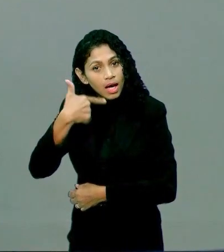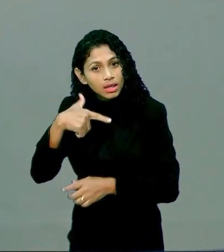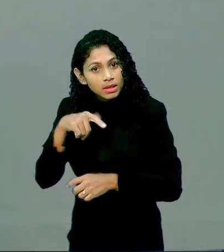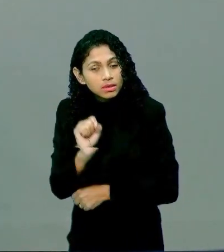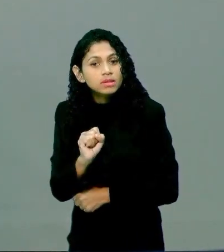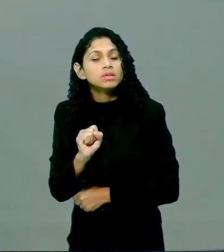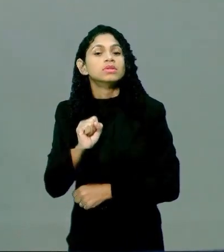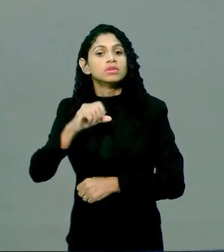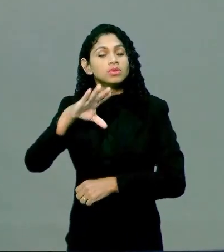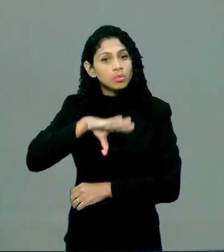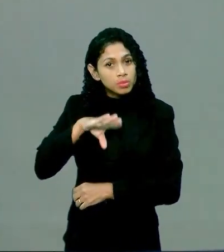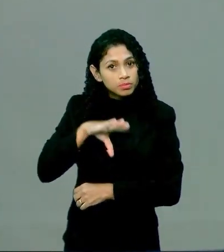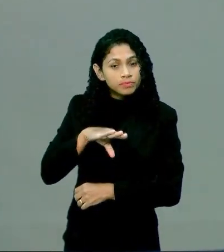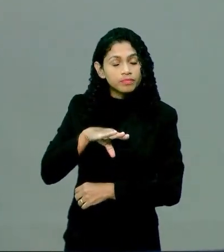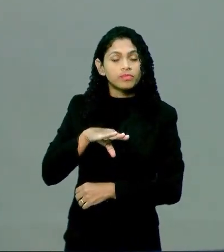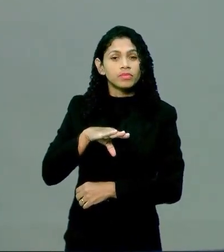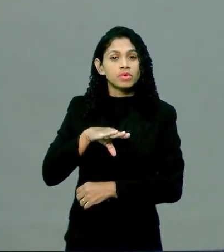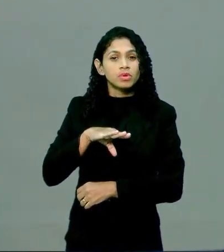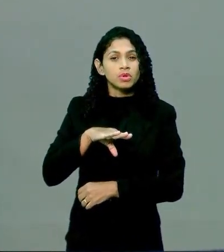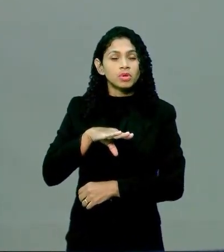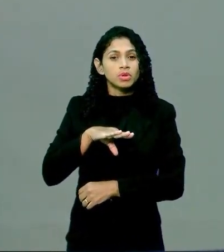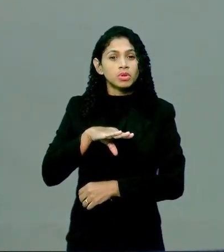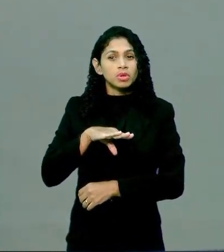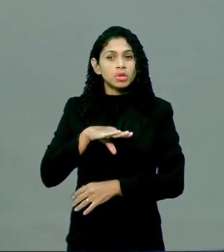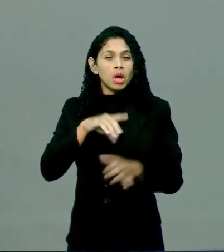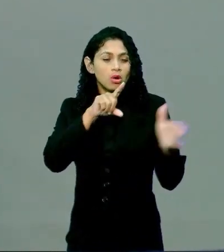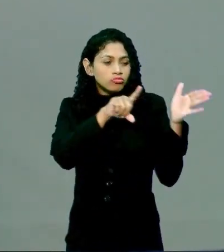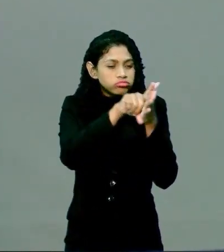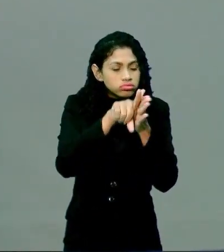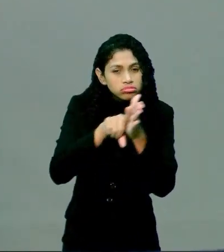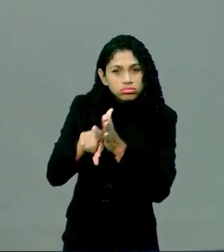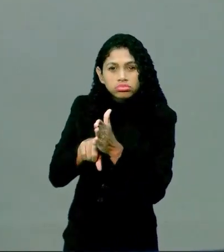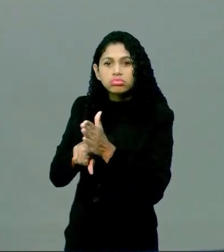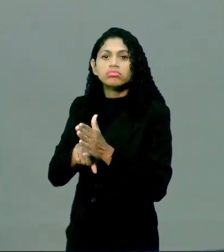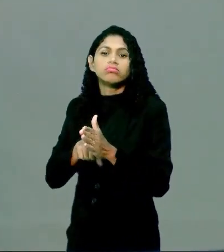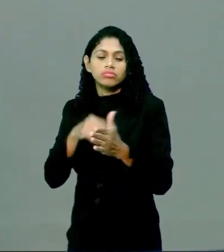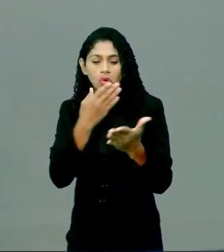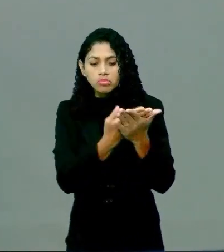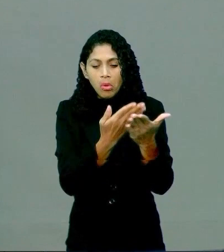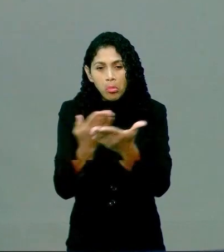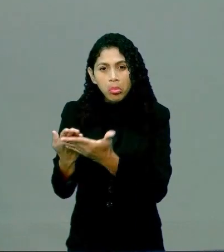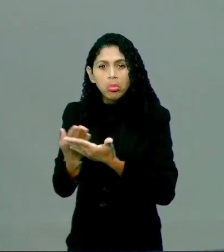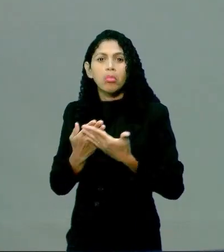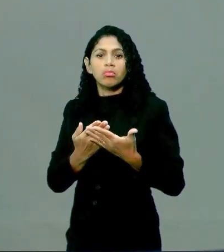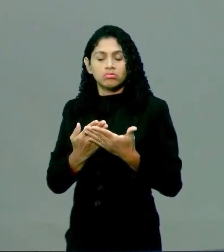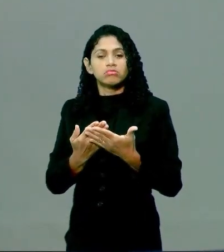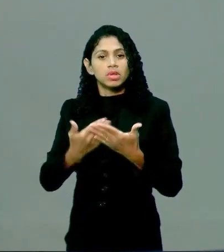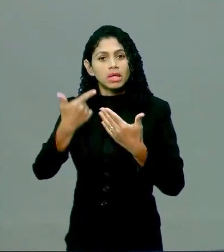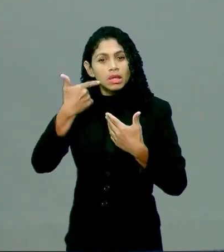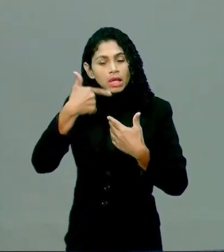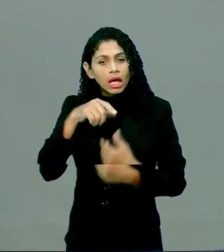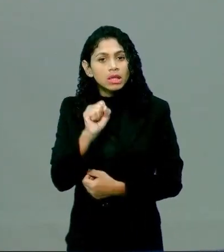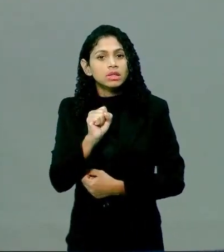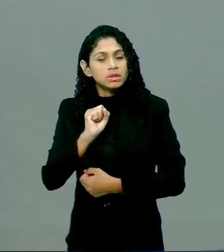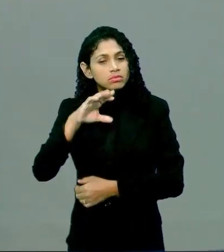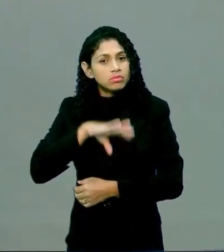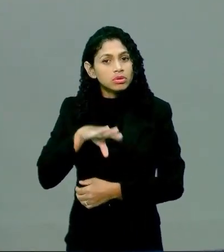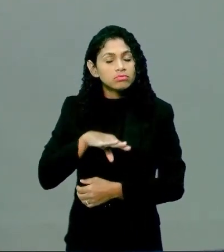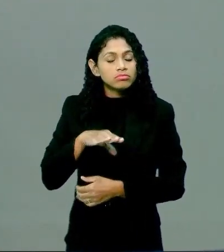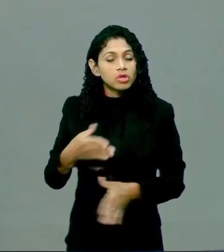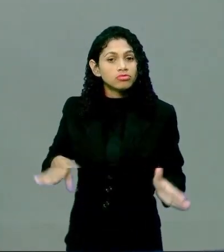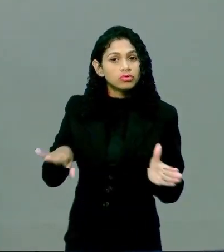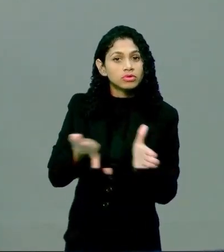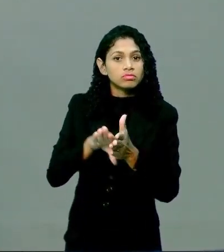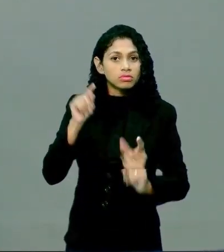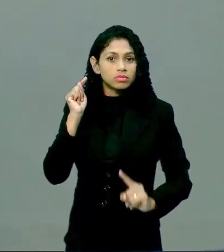eu exploro todos os recursos linguísticos e estéticos da língua portuguesa para produzir o meu texto e chegar ao